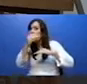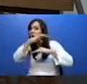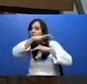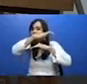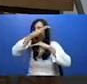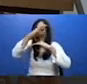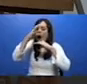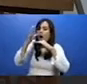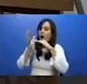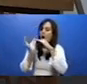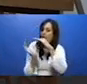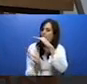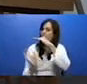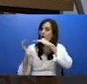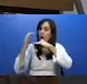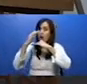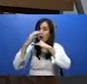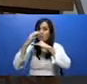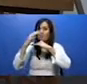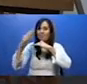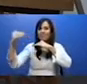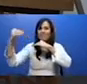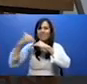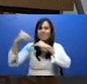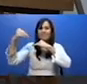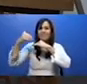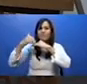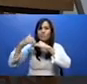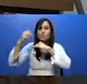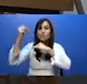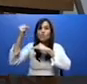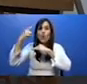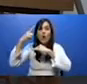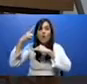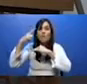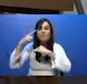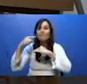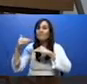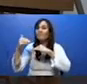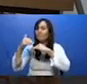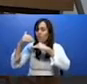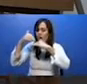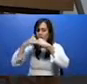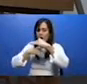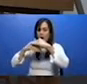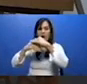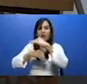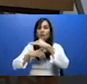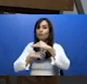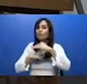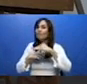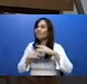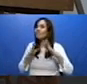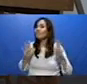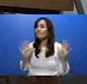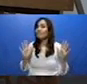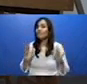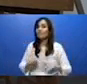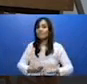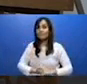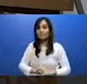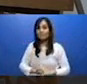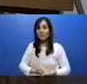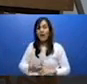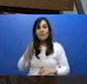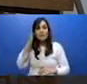tá? Impedindo a entrada da luz solar, tá? Impediu a entrada de sol. E nós sabemos que